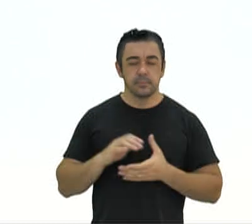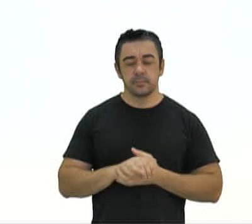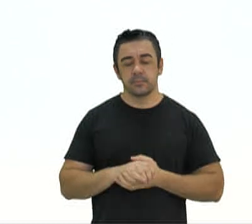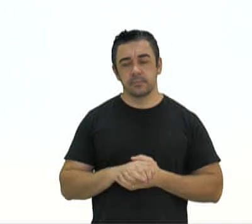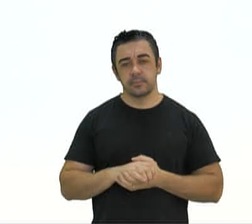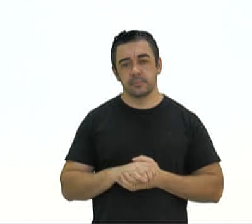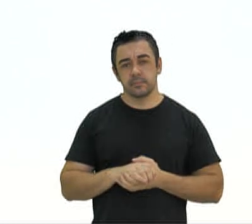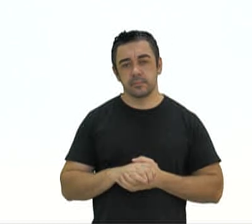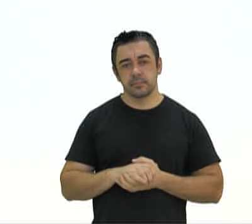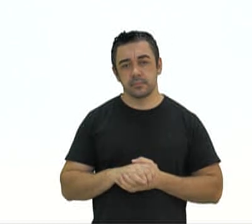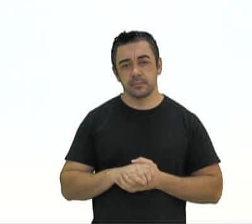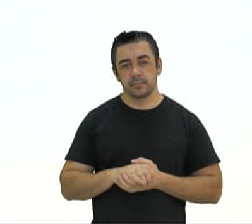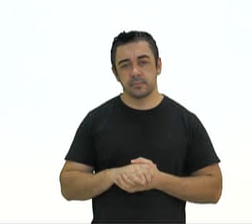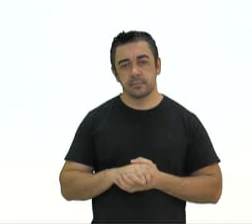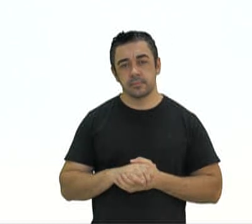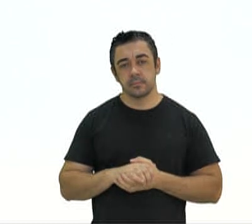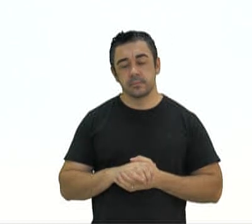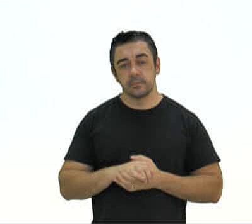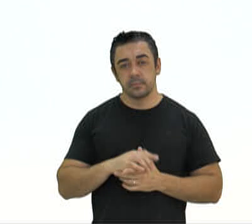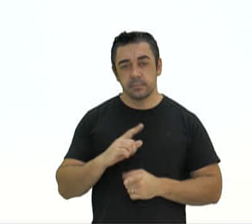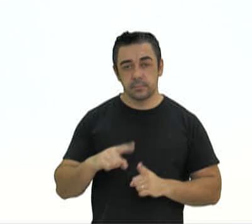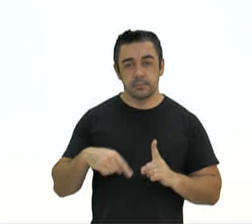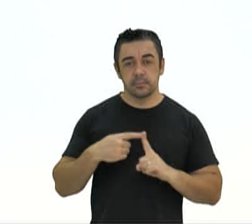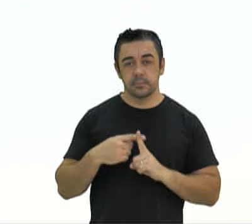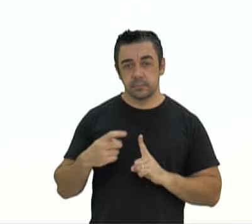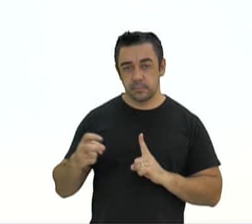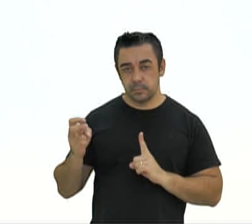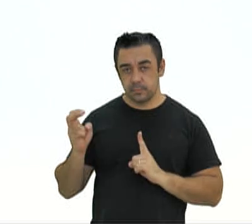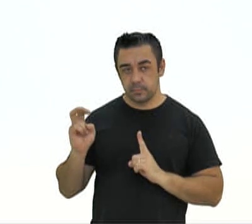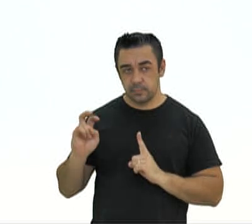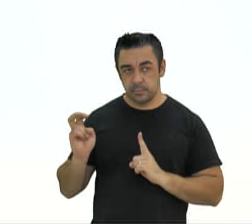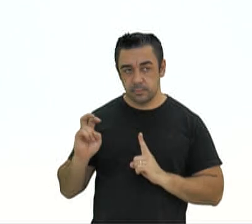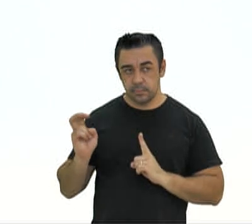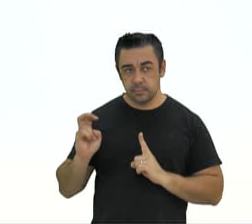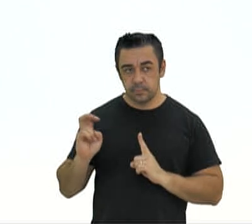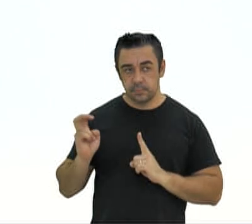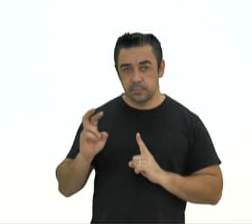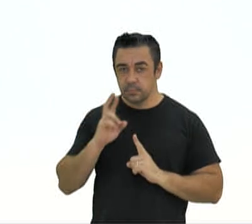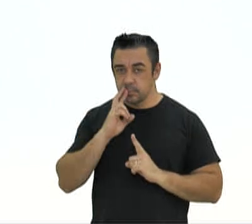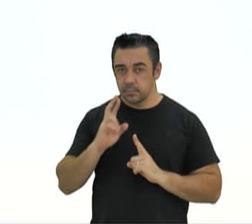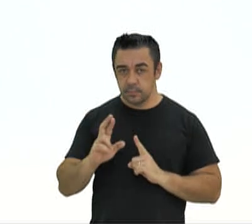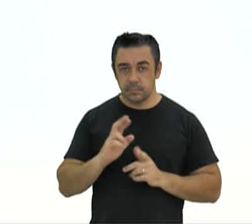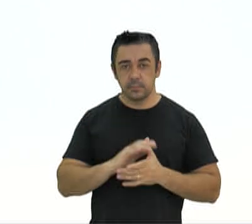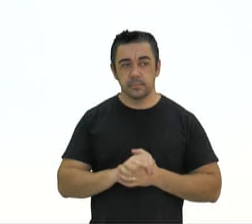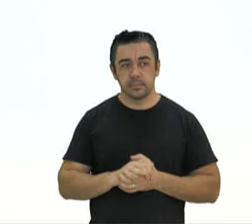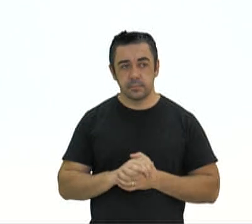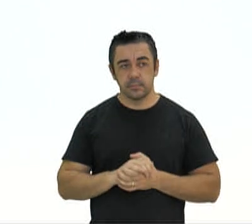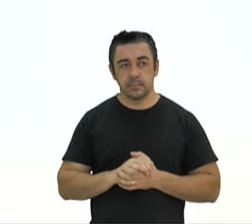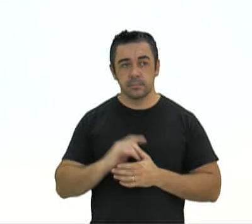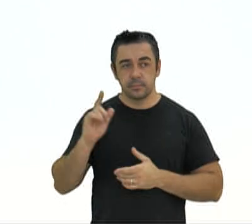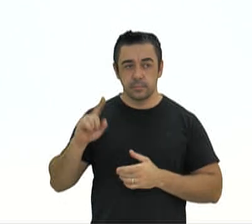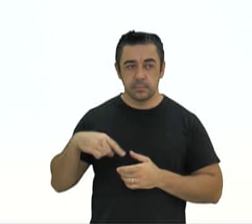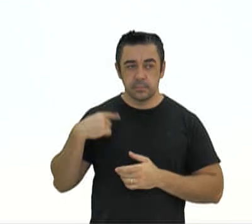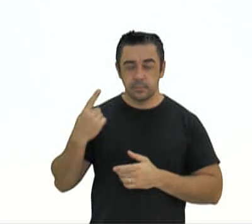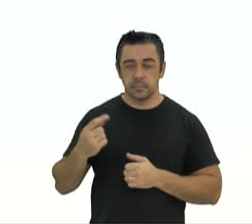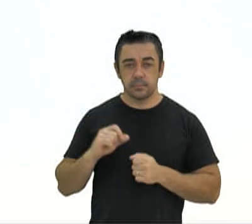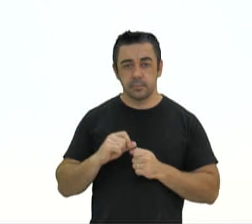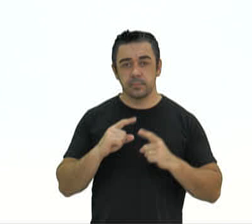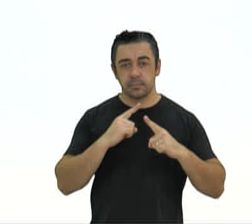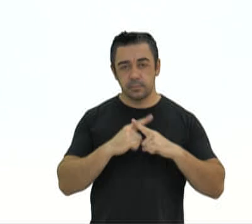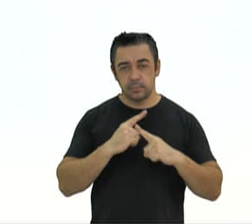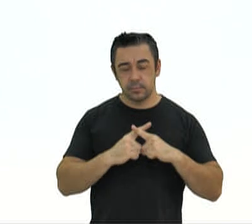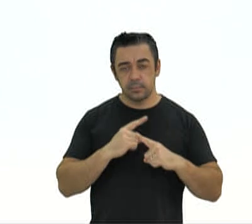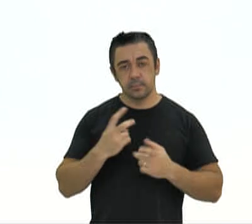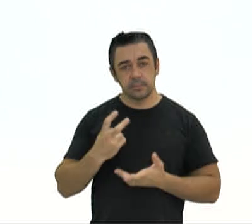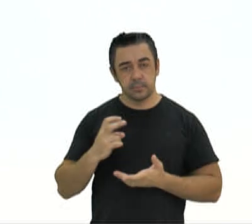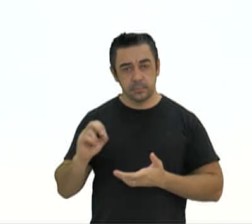por 2. Adicione 5, aqui é ao resultado, tá? E, em seguida, multiplique por